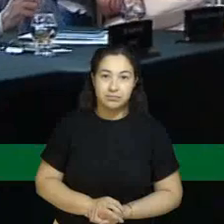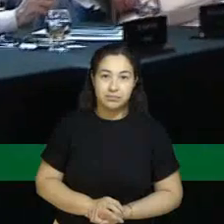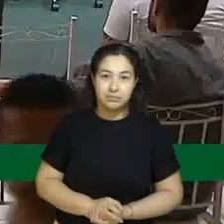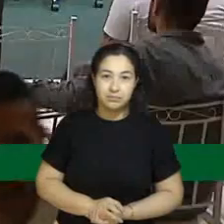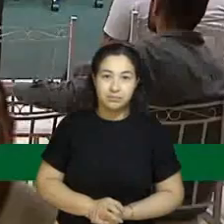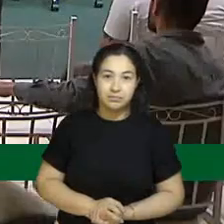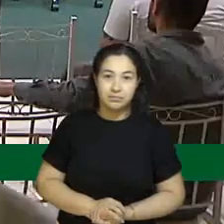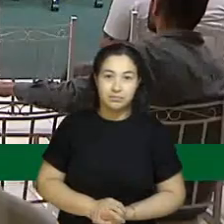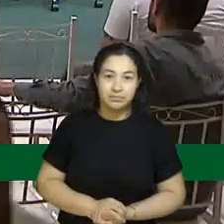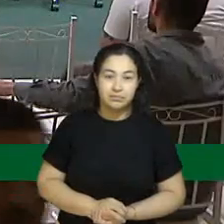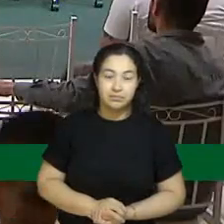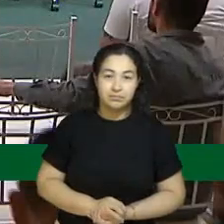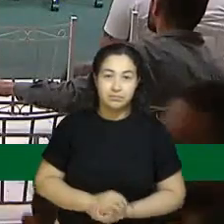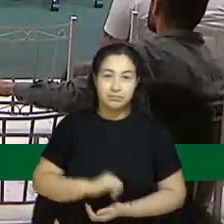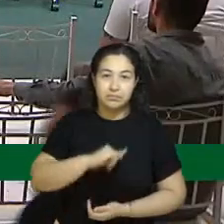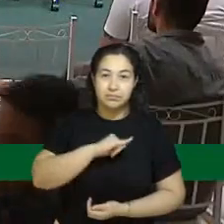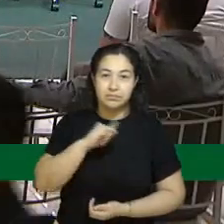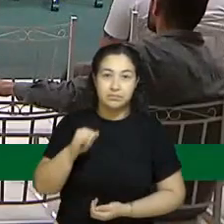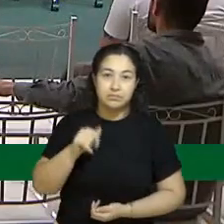Deputado Júlio Garcia.